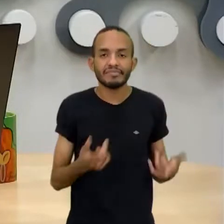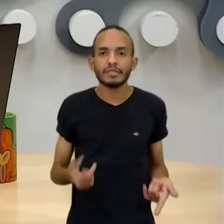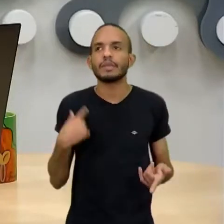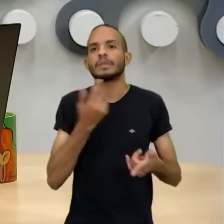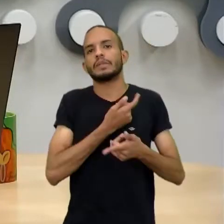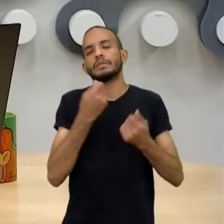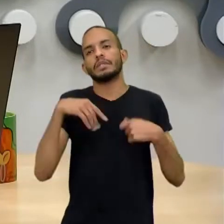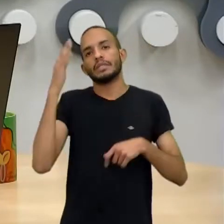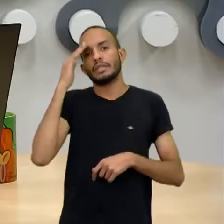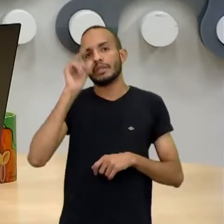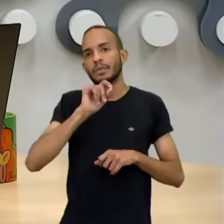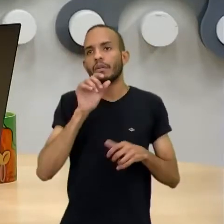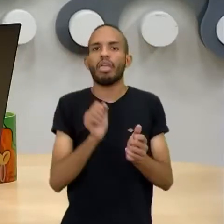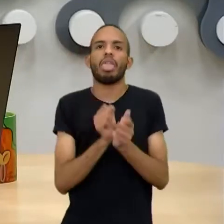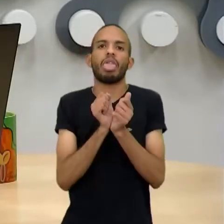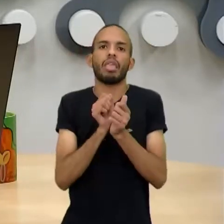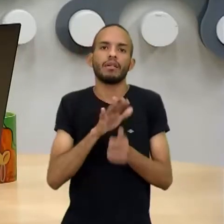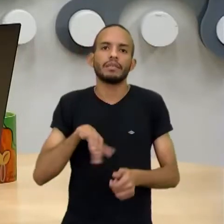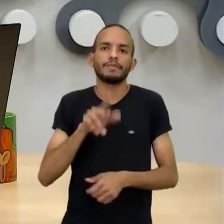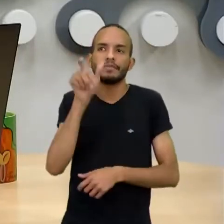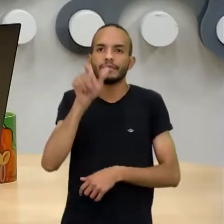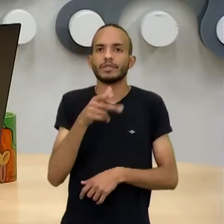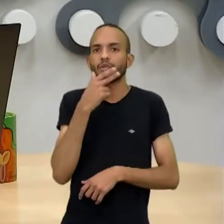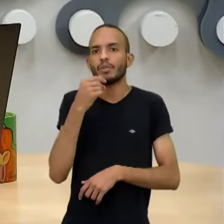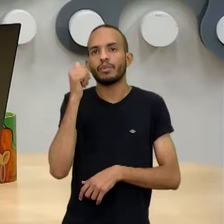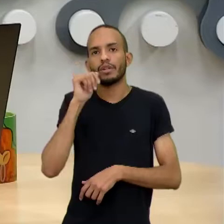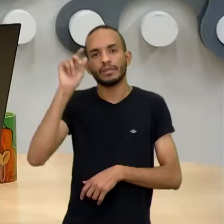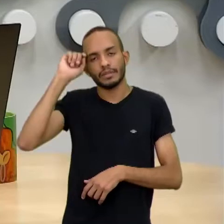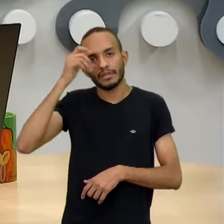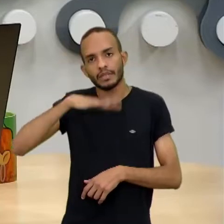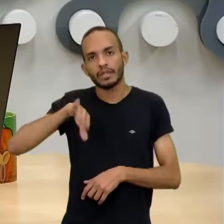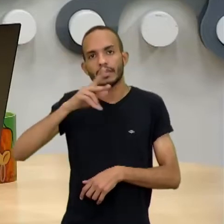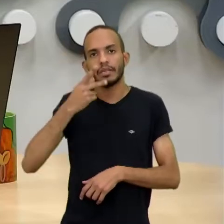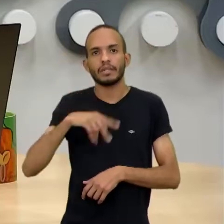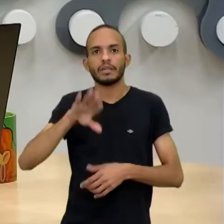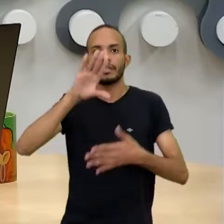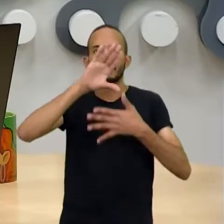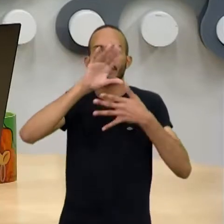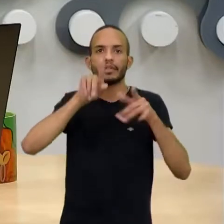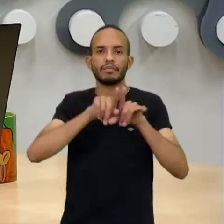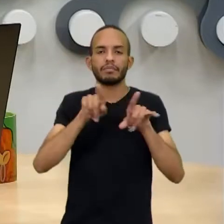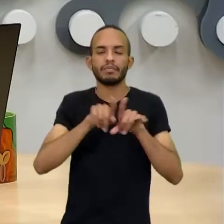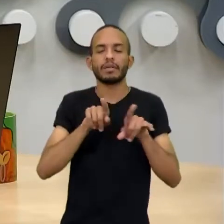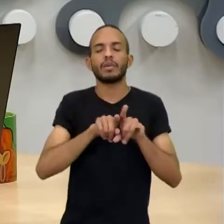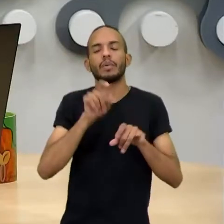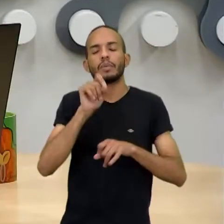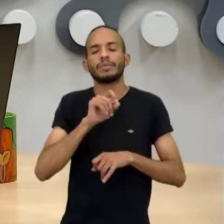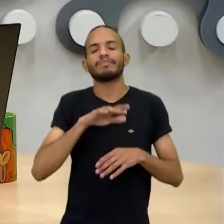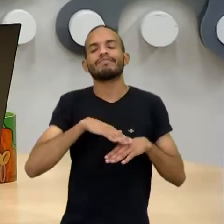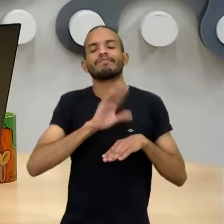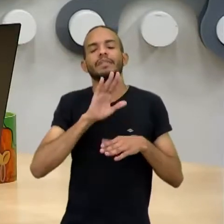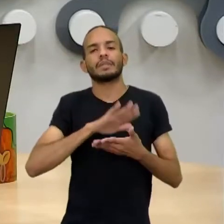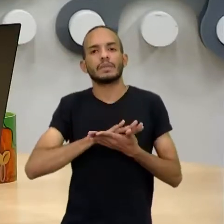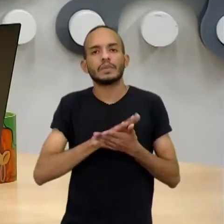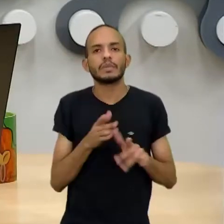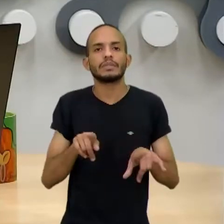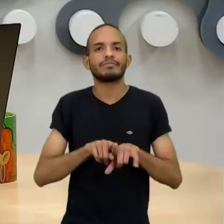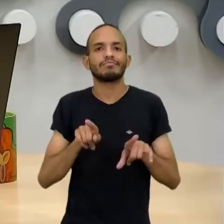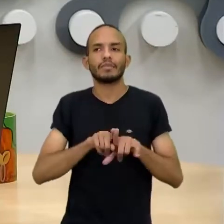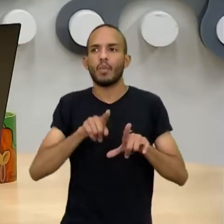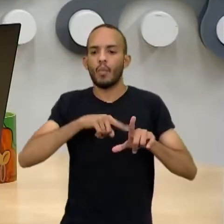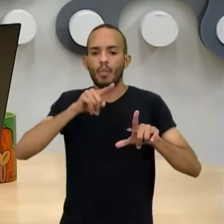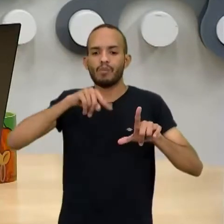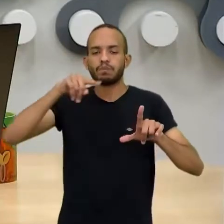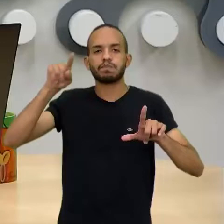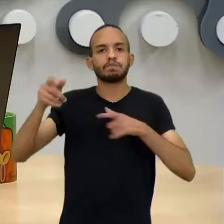gente precisa entender que a escravização do homem, da mulher negra, aqui nas Américas, ela foi muito mais cruel, ela foi numa